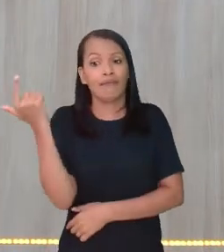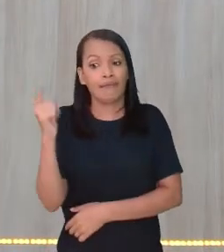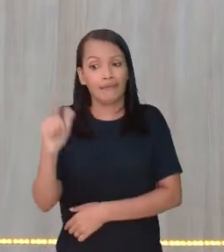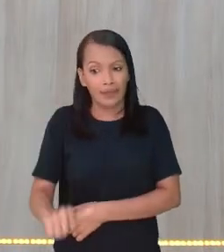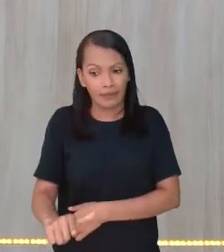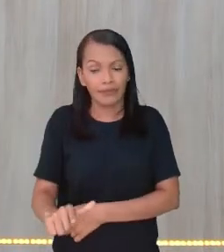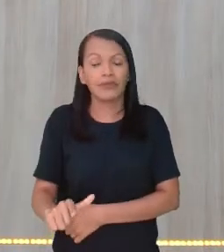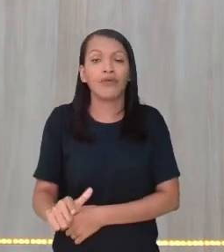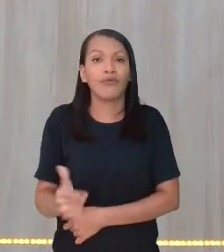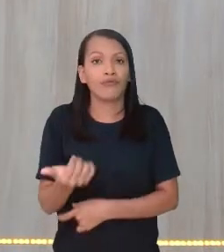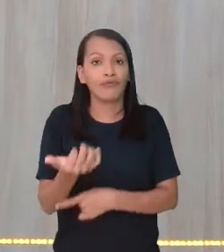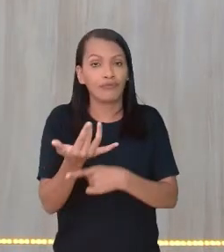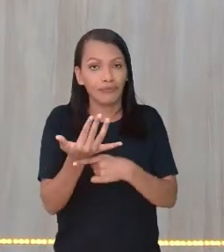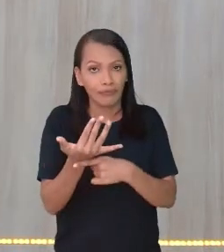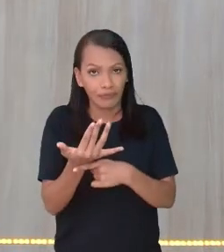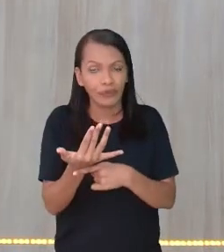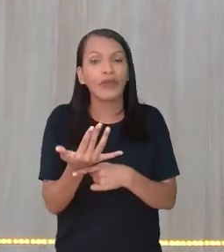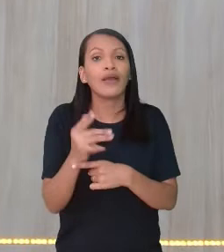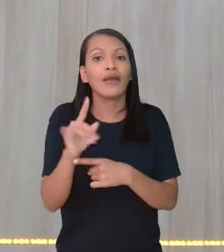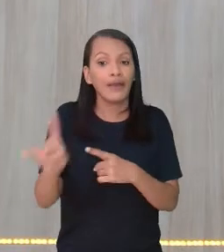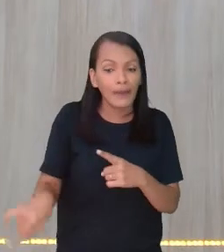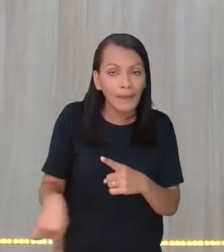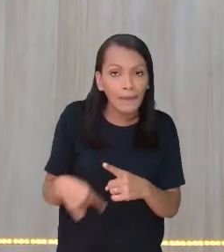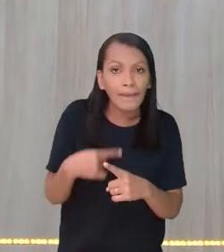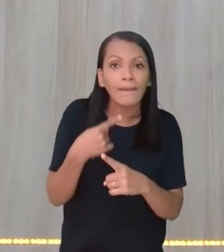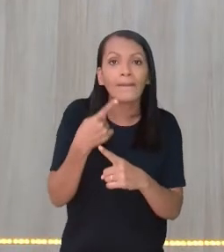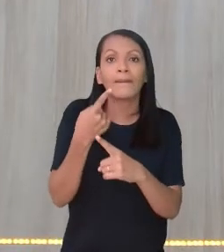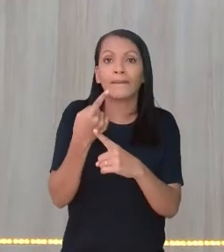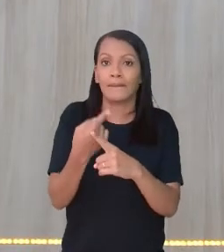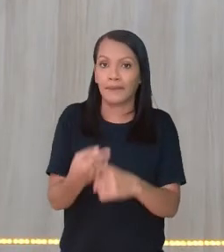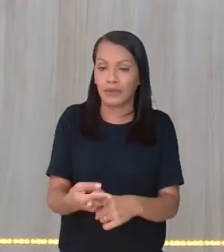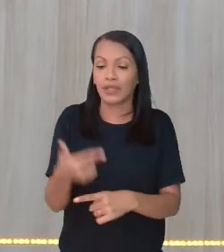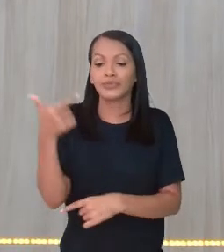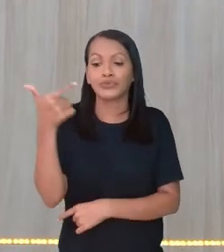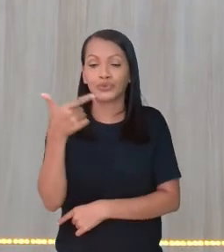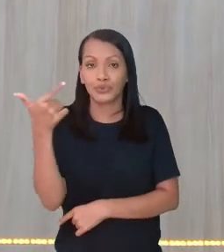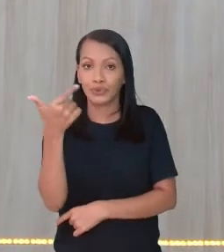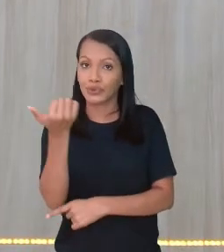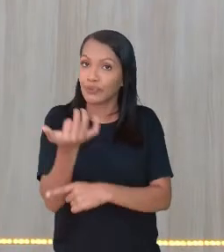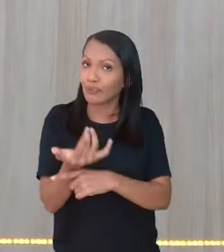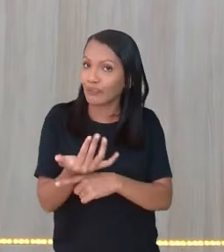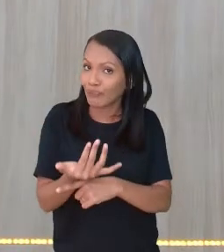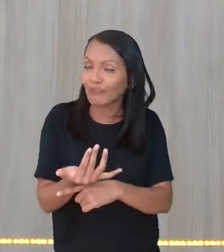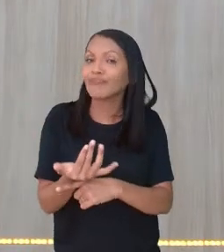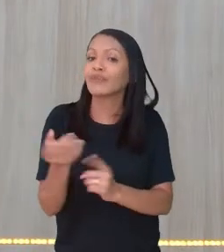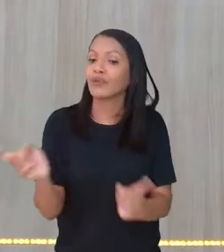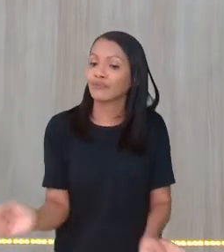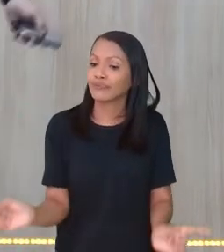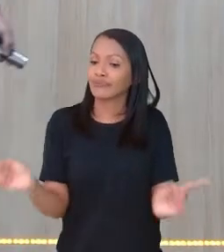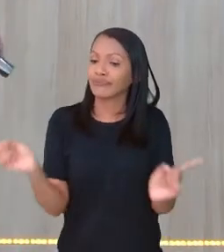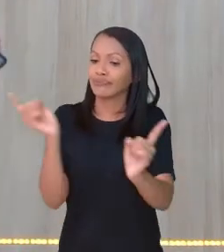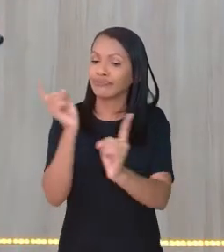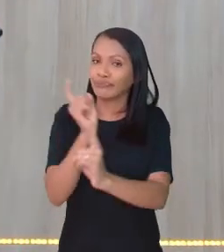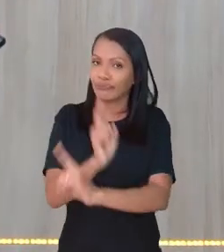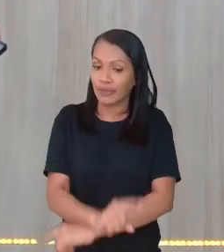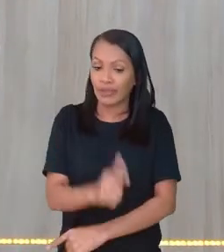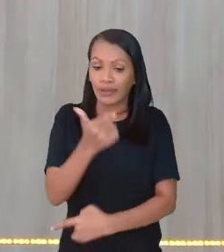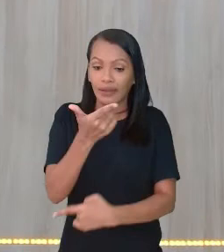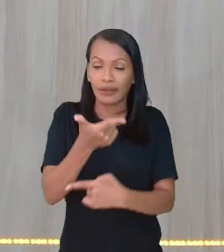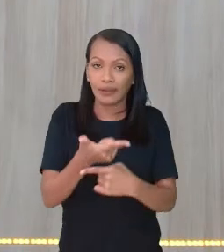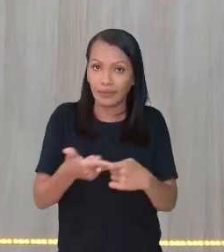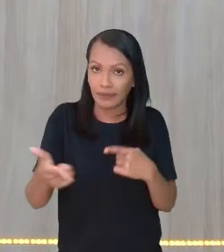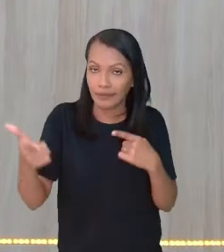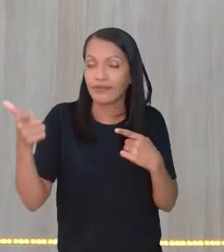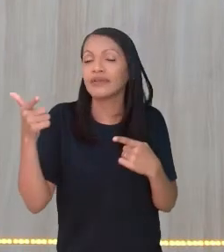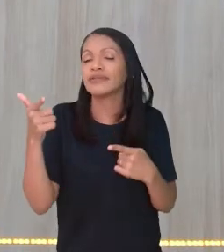primeira fração e multiplicar pelo inverso da segunda fração, transformando aí uma divisão de fração